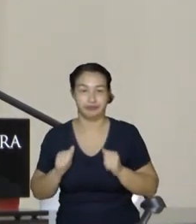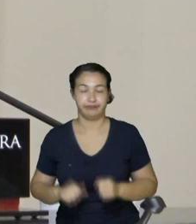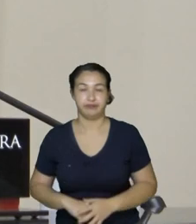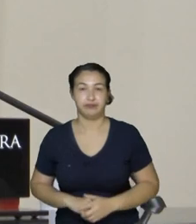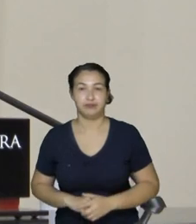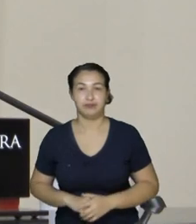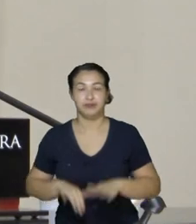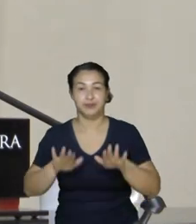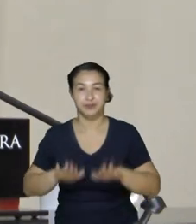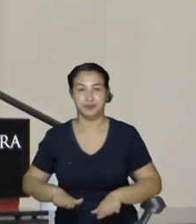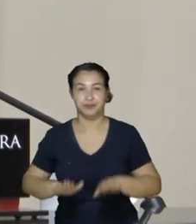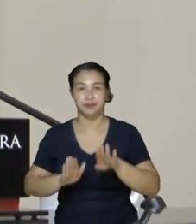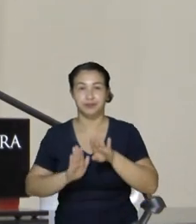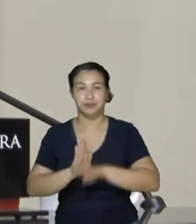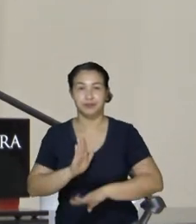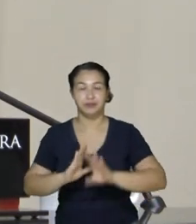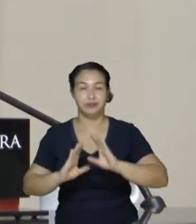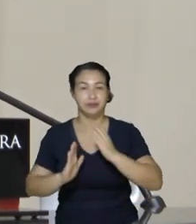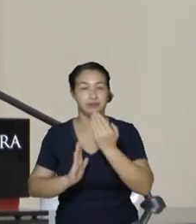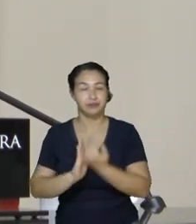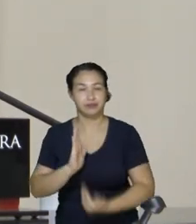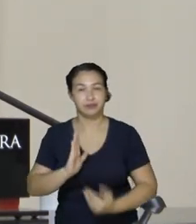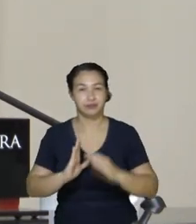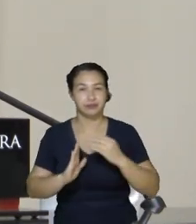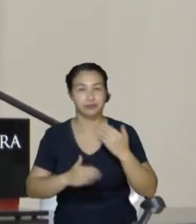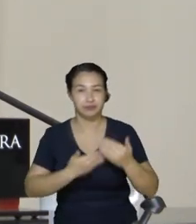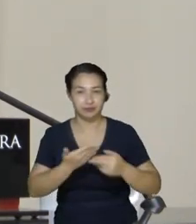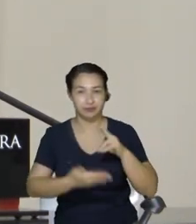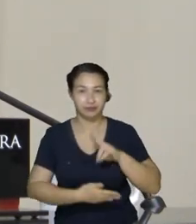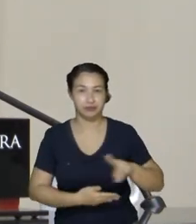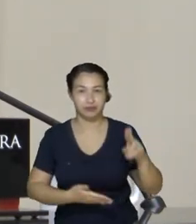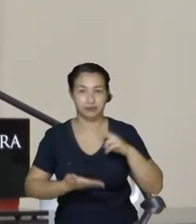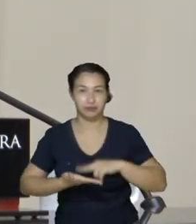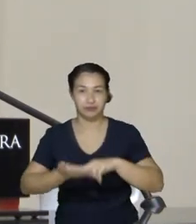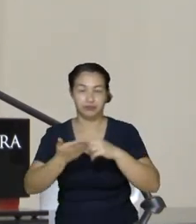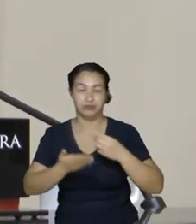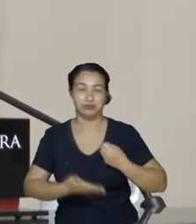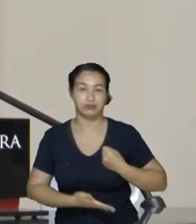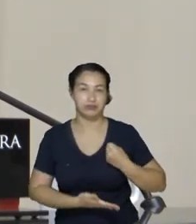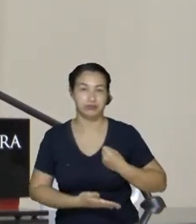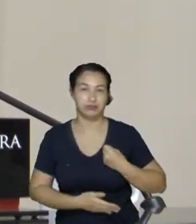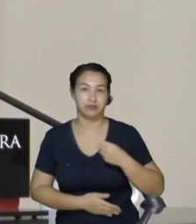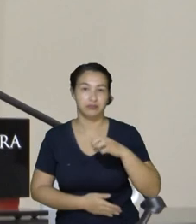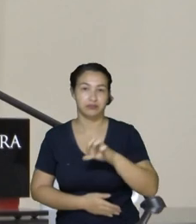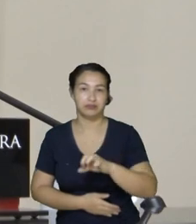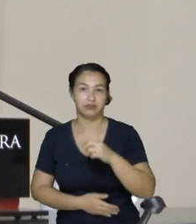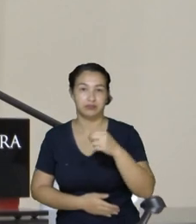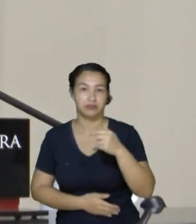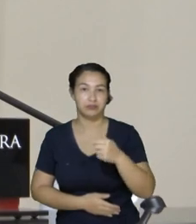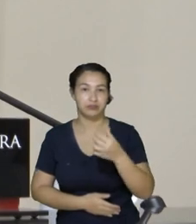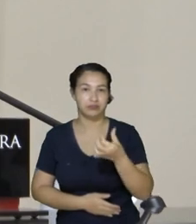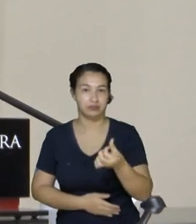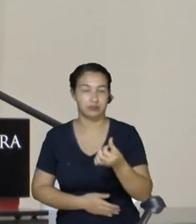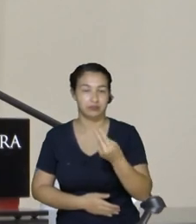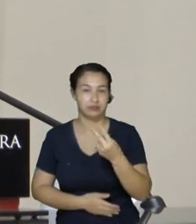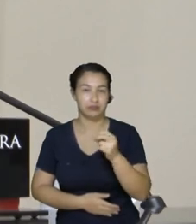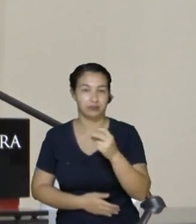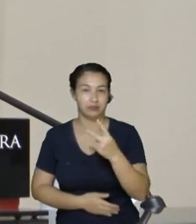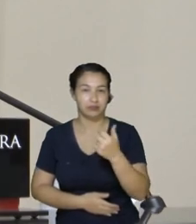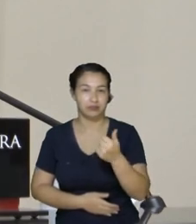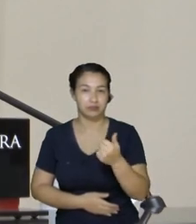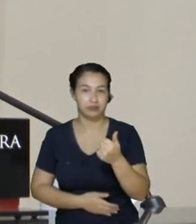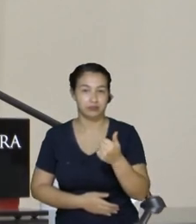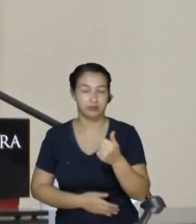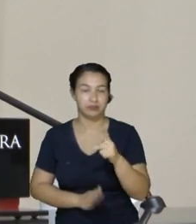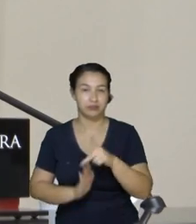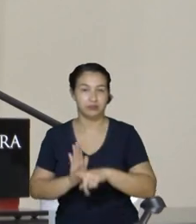veto parcial em turno único pelo processo nominal encaminhado pela mensagem número 976-2021, aposto